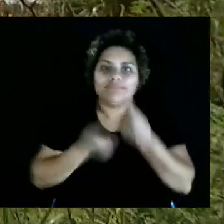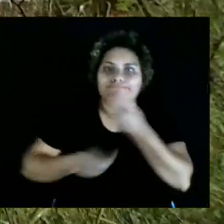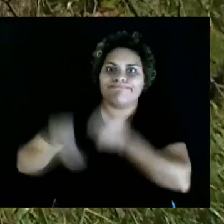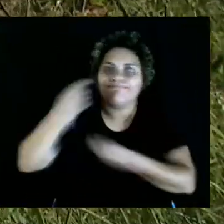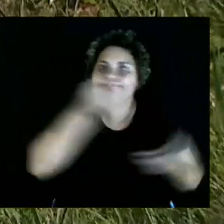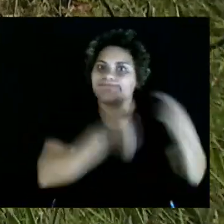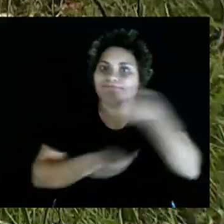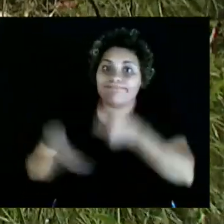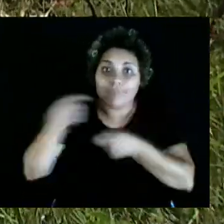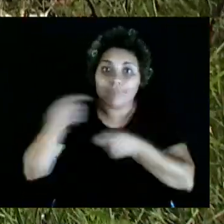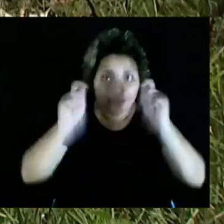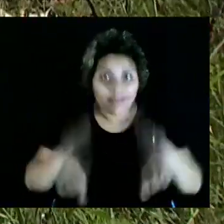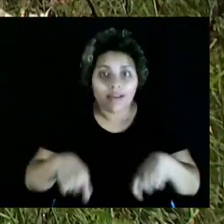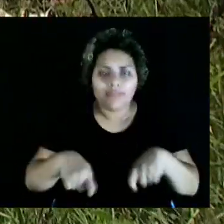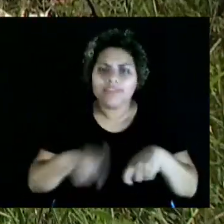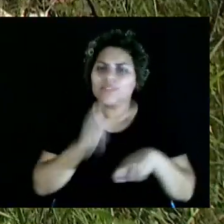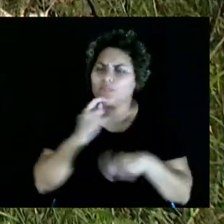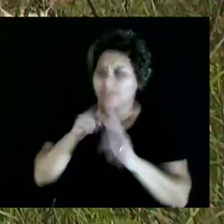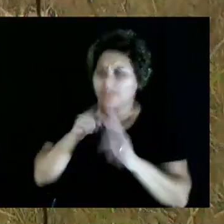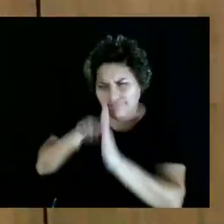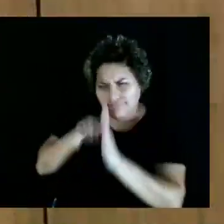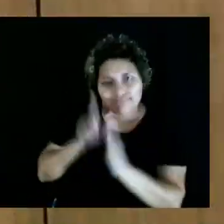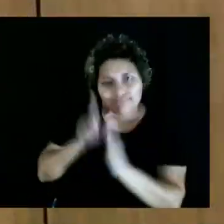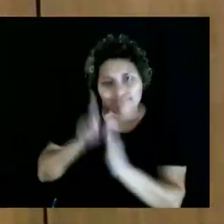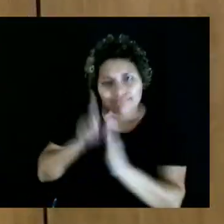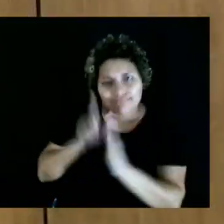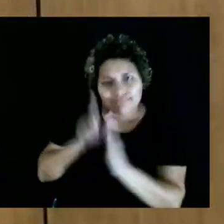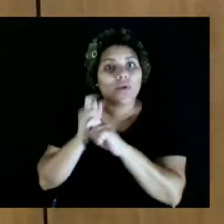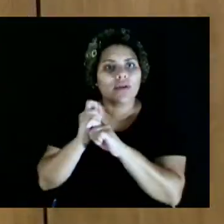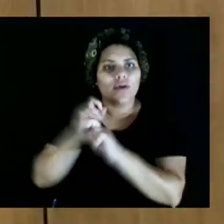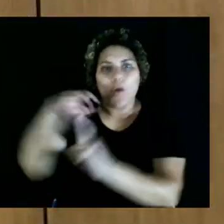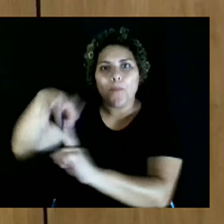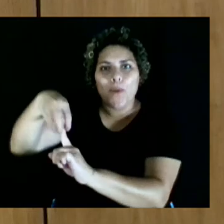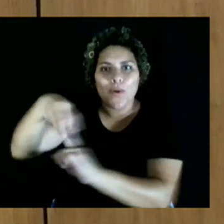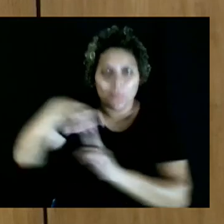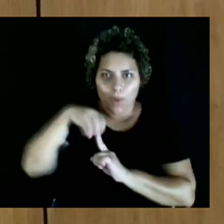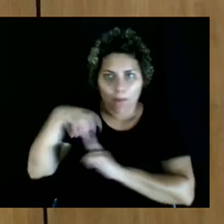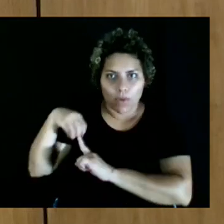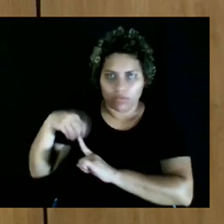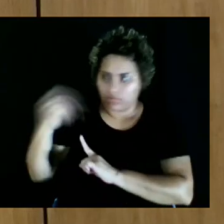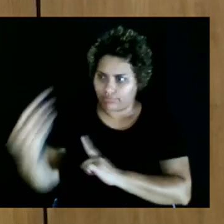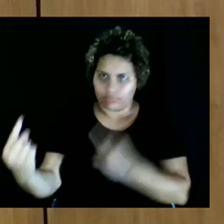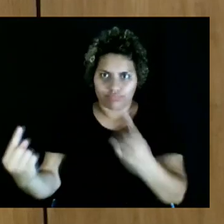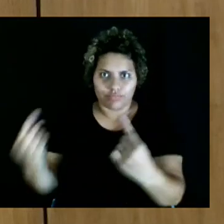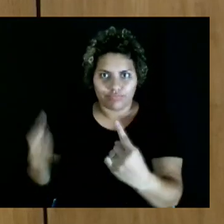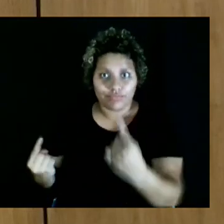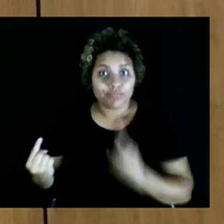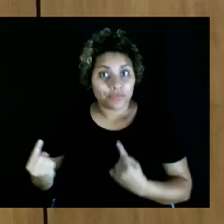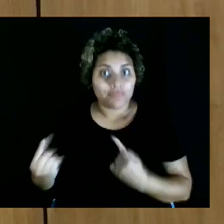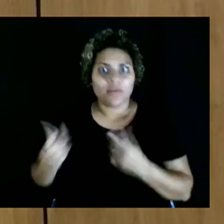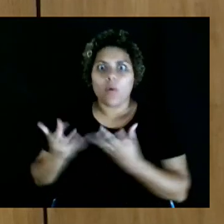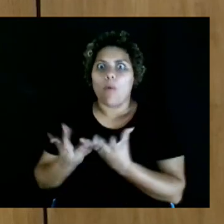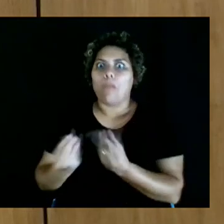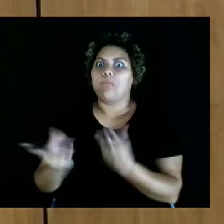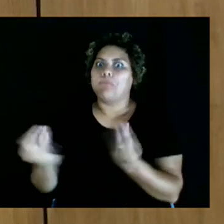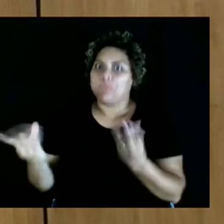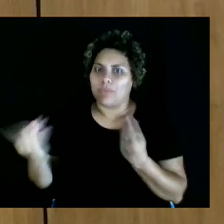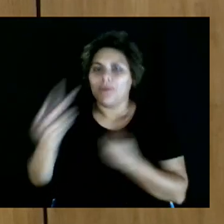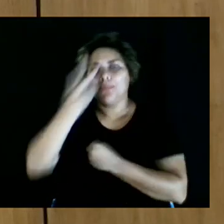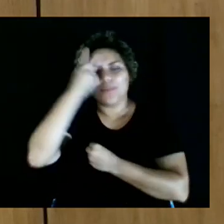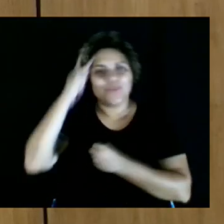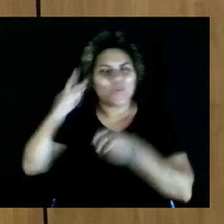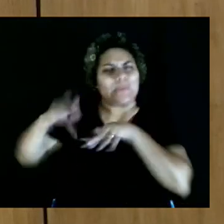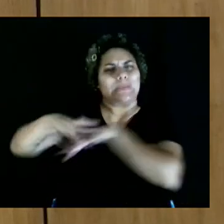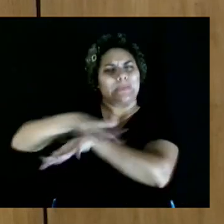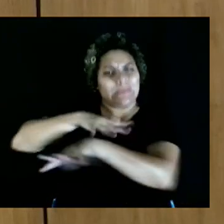que a gente tenha pelo menos nos 4 cantos lá do distrito, são regiões populosas, são regiões muito adensadas,